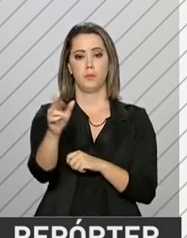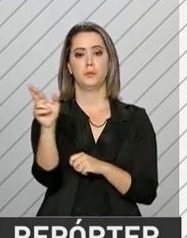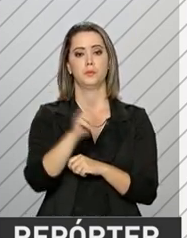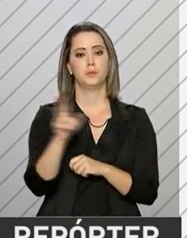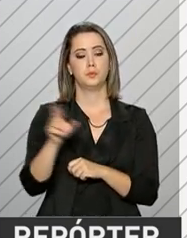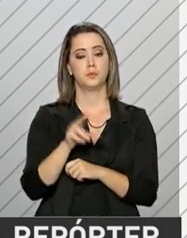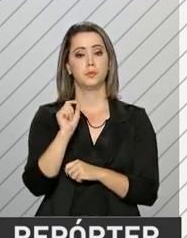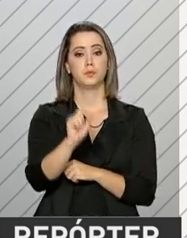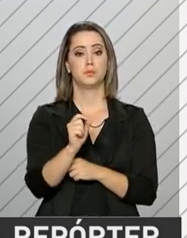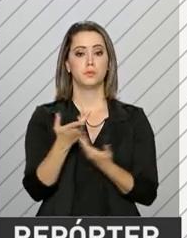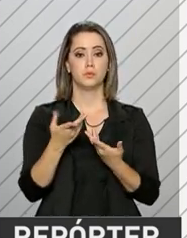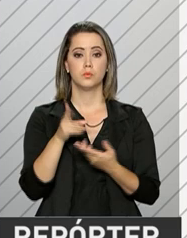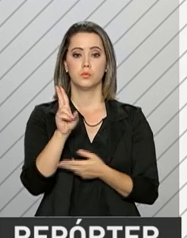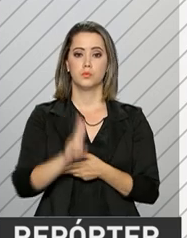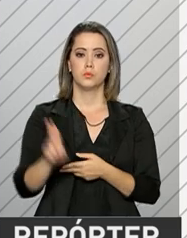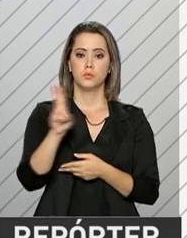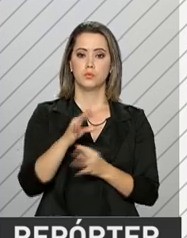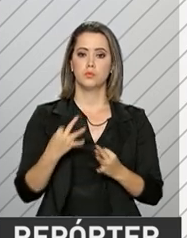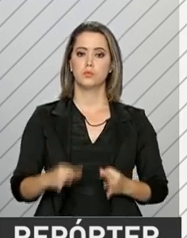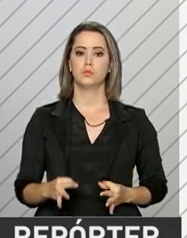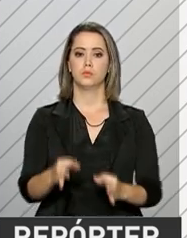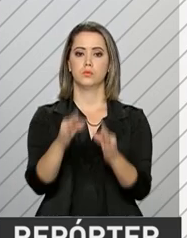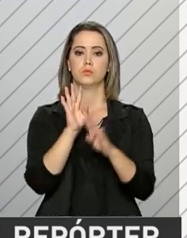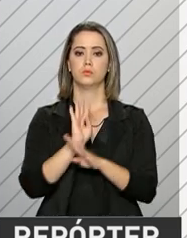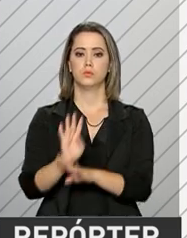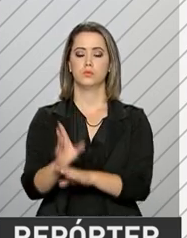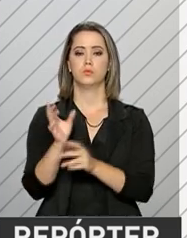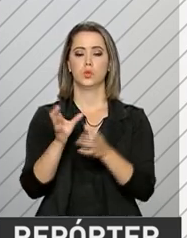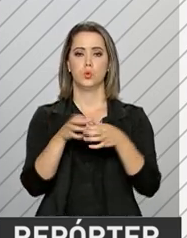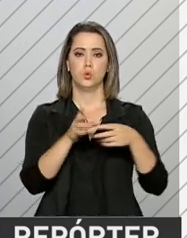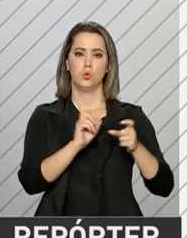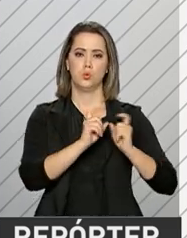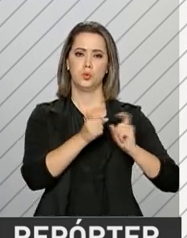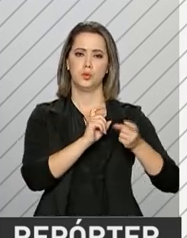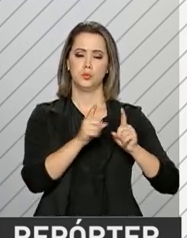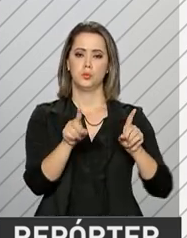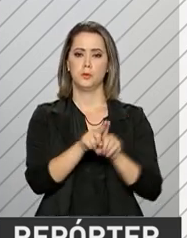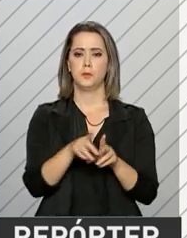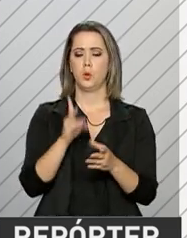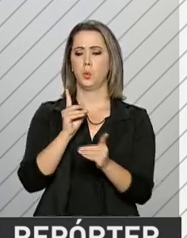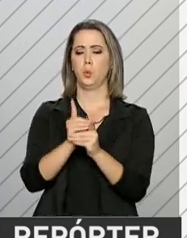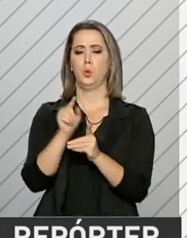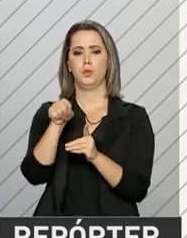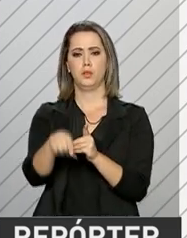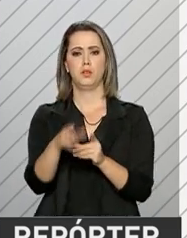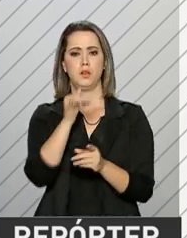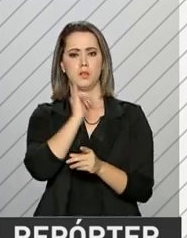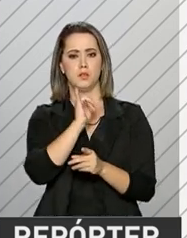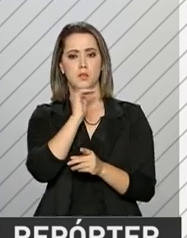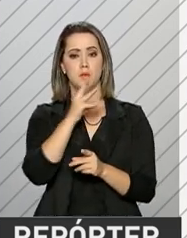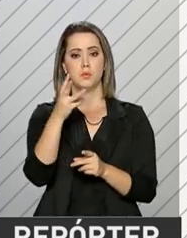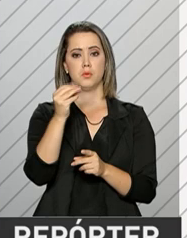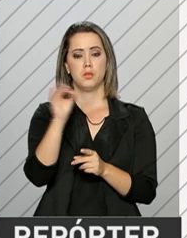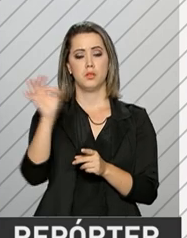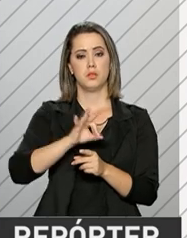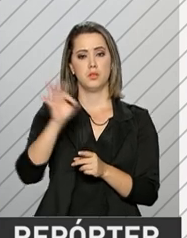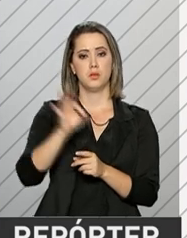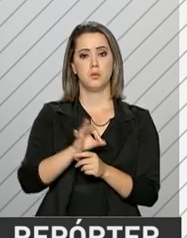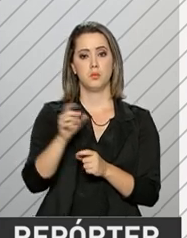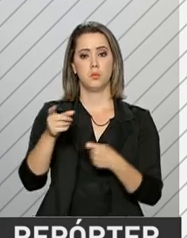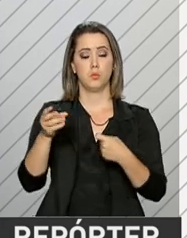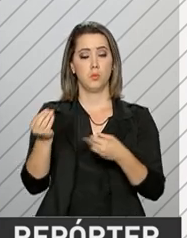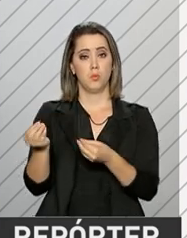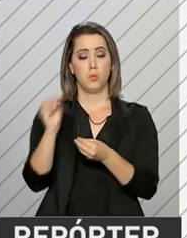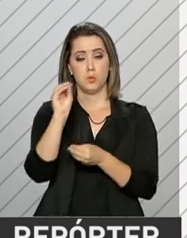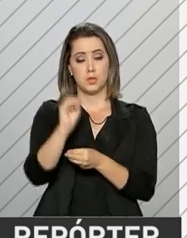milhões deais o uso da tecnologia ajudou os gestores do SUS a descobrirem por exemplo que 30% das consultas